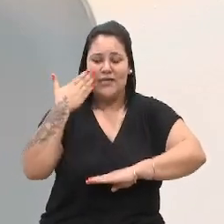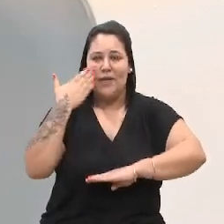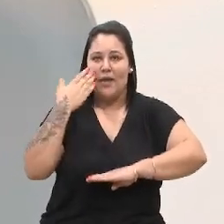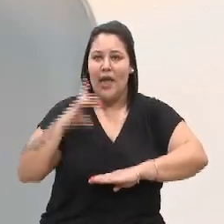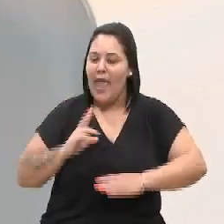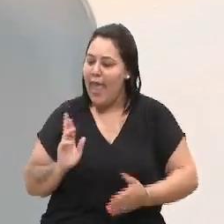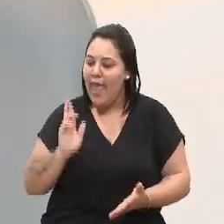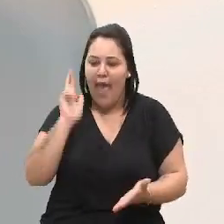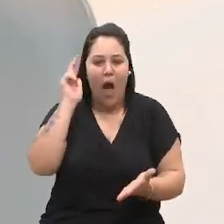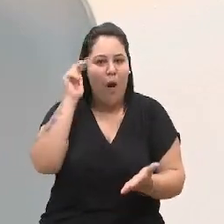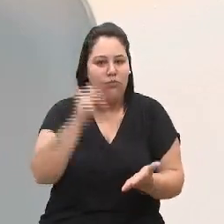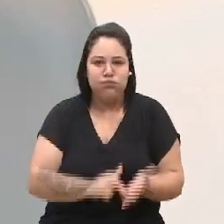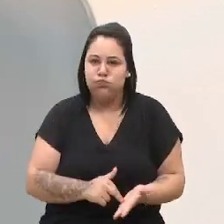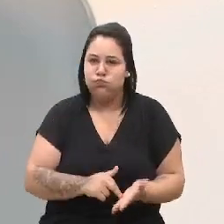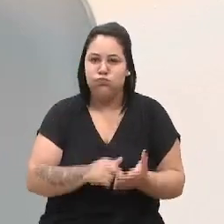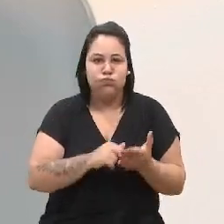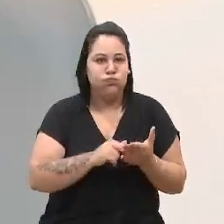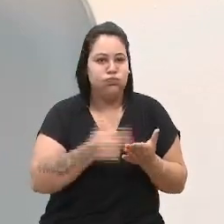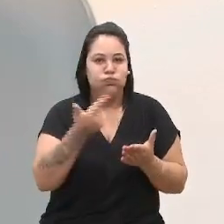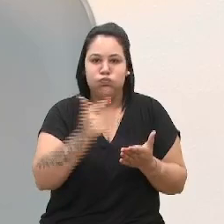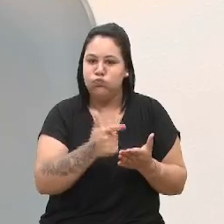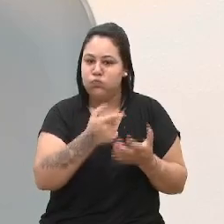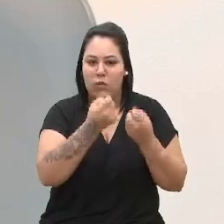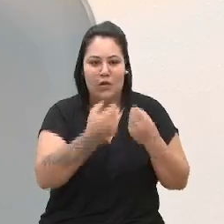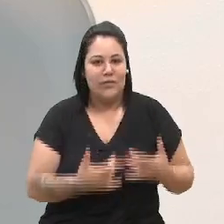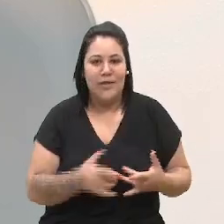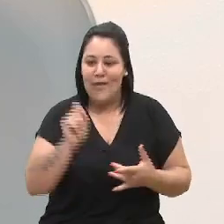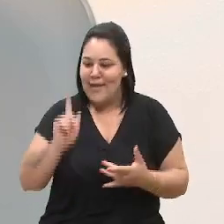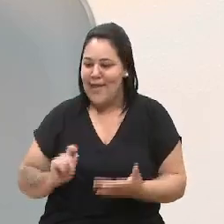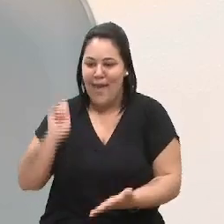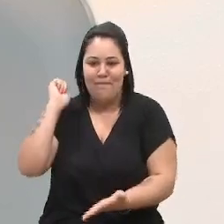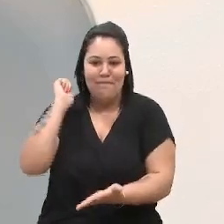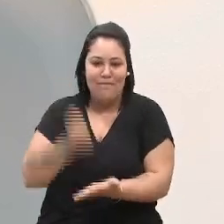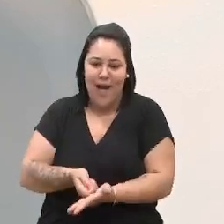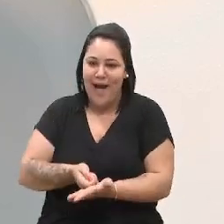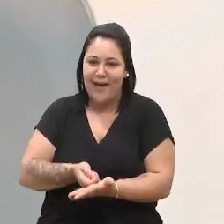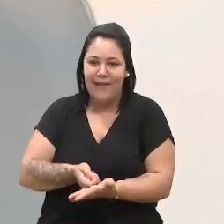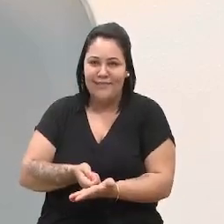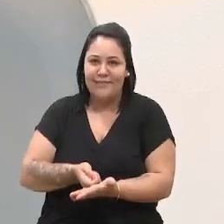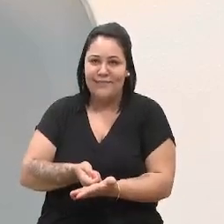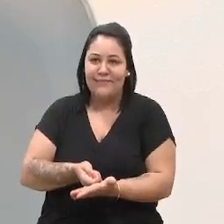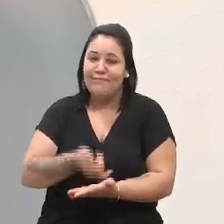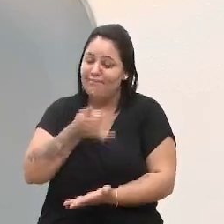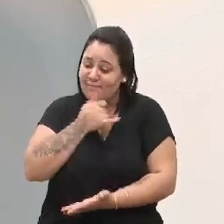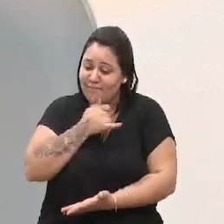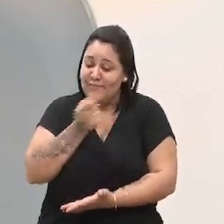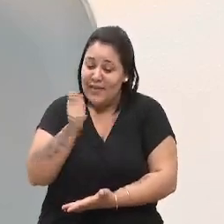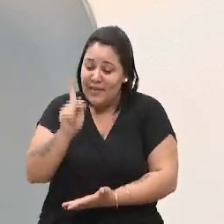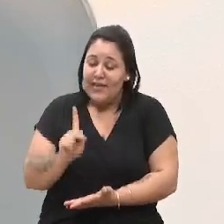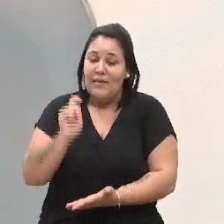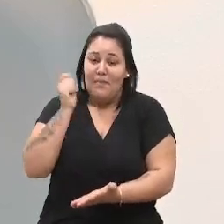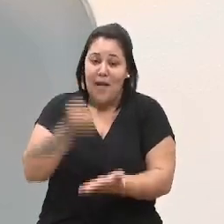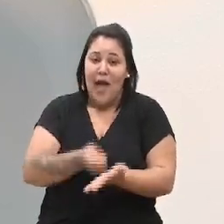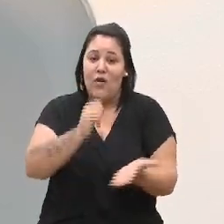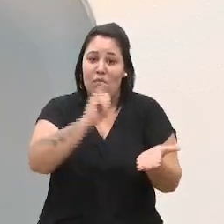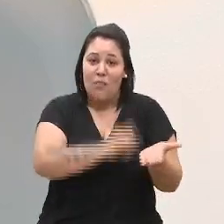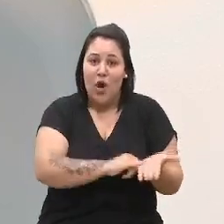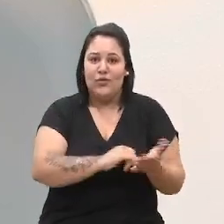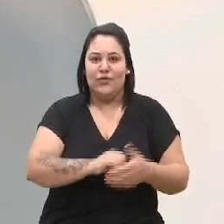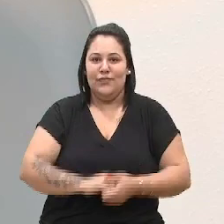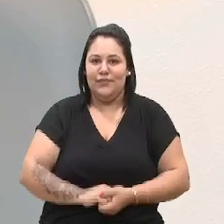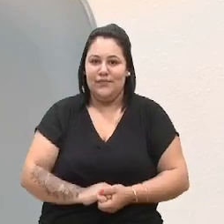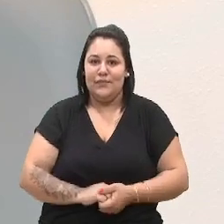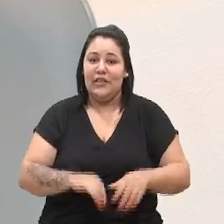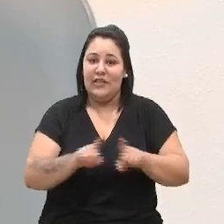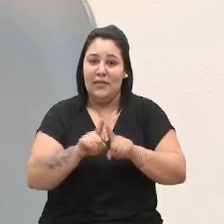realmente não tem explicação. E aí quem paga a conta, infelizmente, é aquele trabalhador que passa lá com o micro, com a van, com o